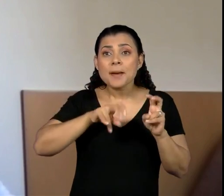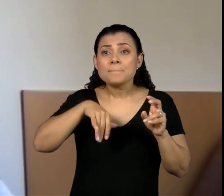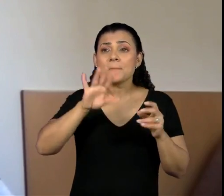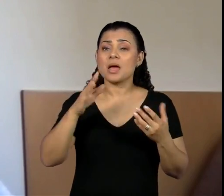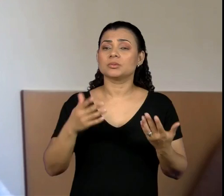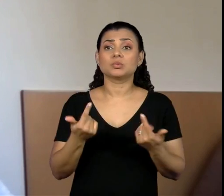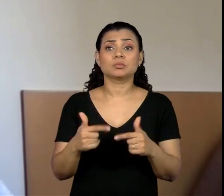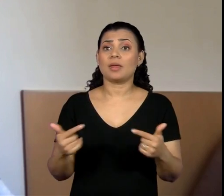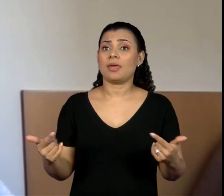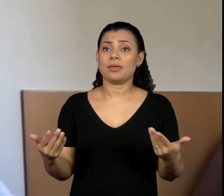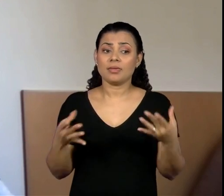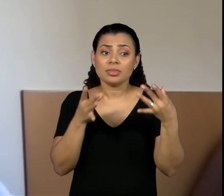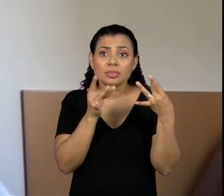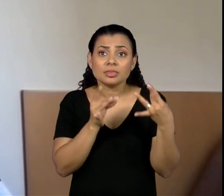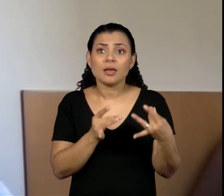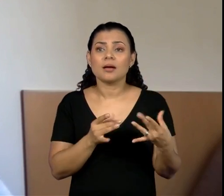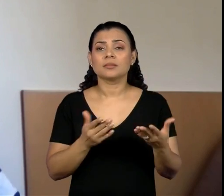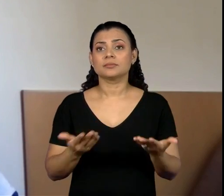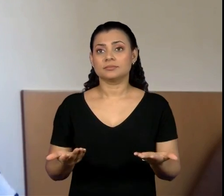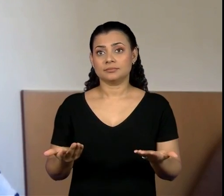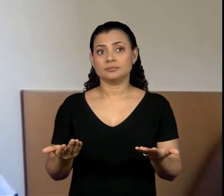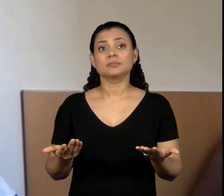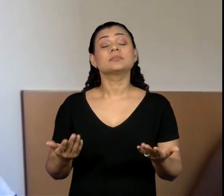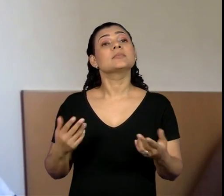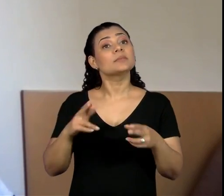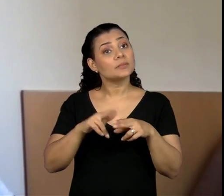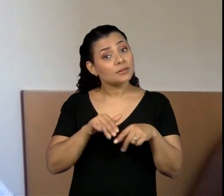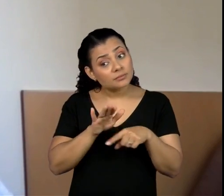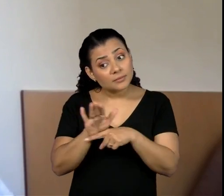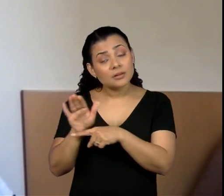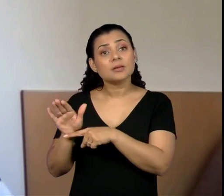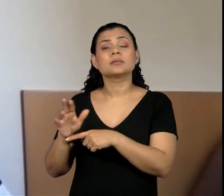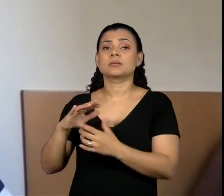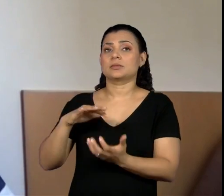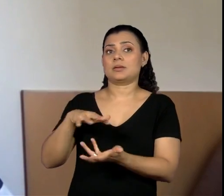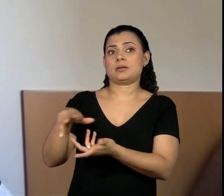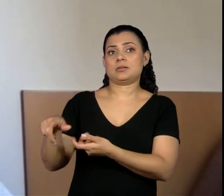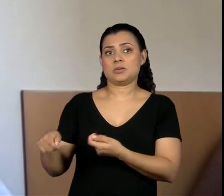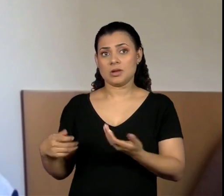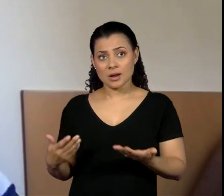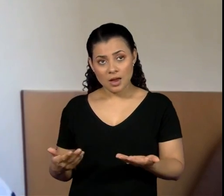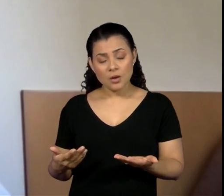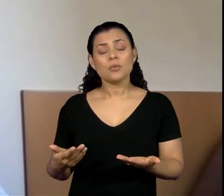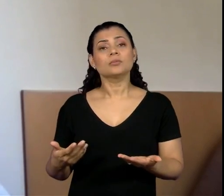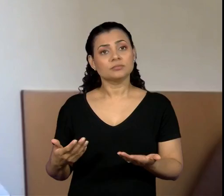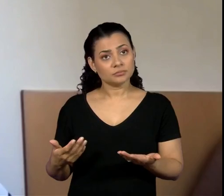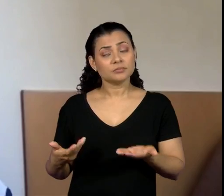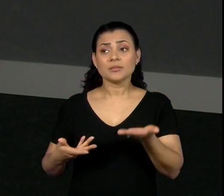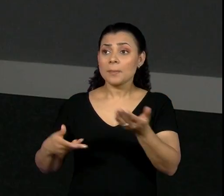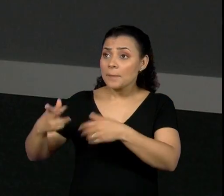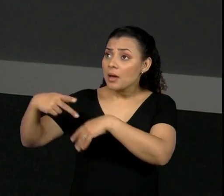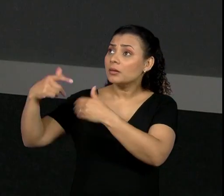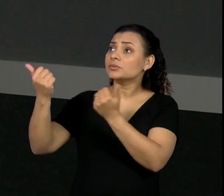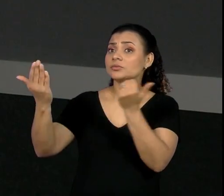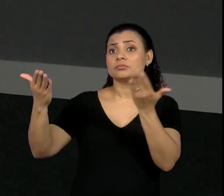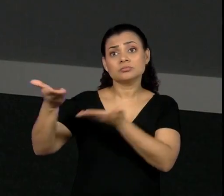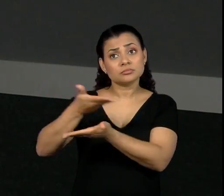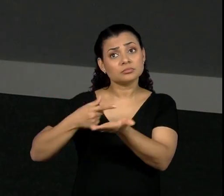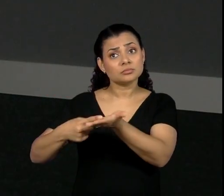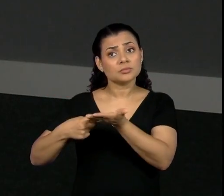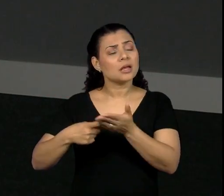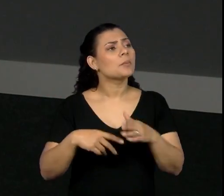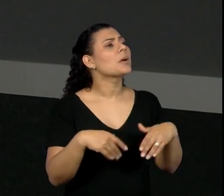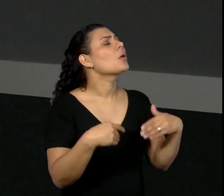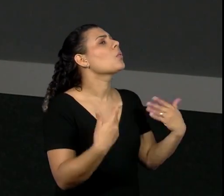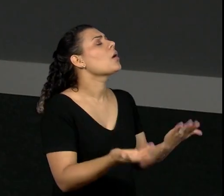acerramento da contribuição, da cooperação internacional em todas as suas formas. Qual que deverá ser